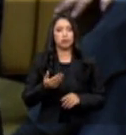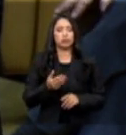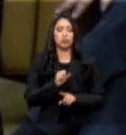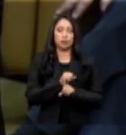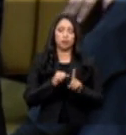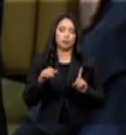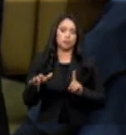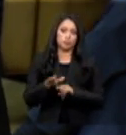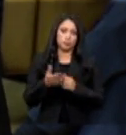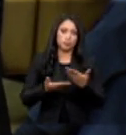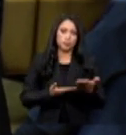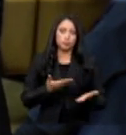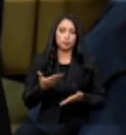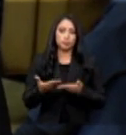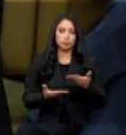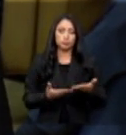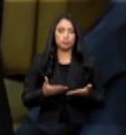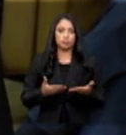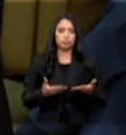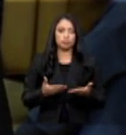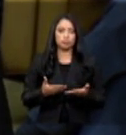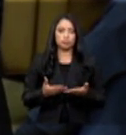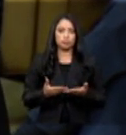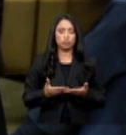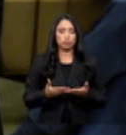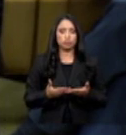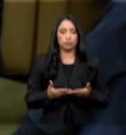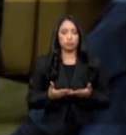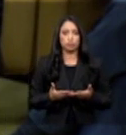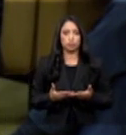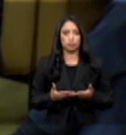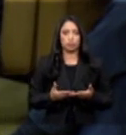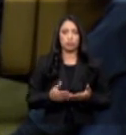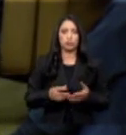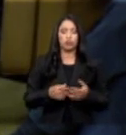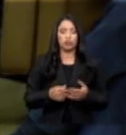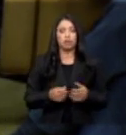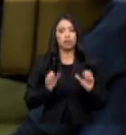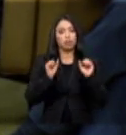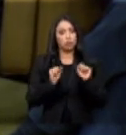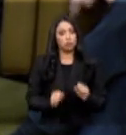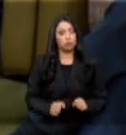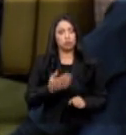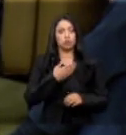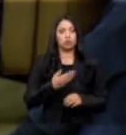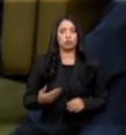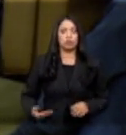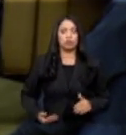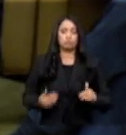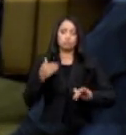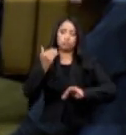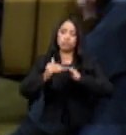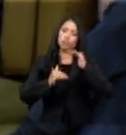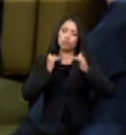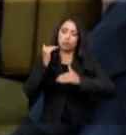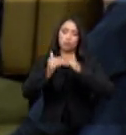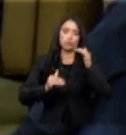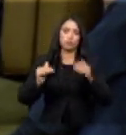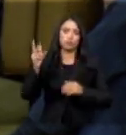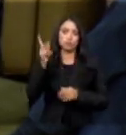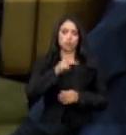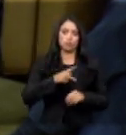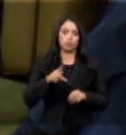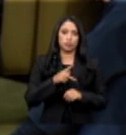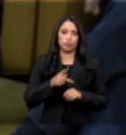social que permeia a ideia de subsídios cruzados e a competência da União visando o desenvolvimento nacional e a redução